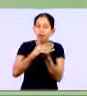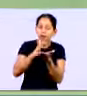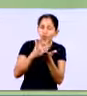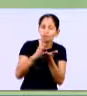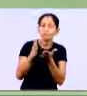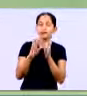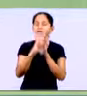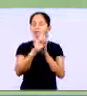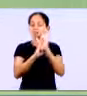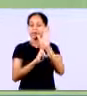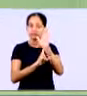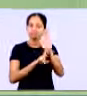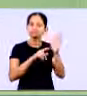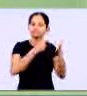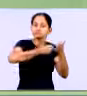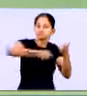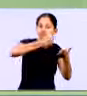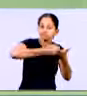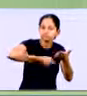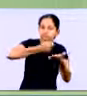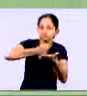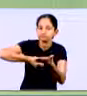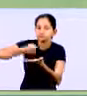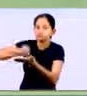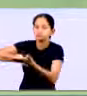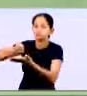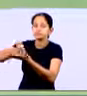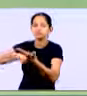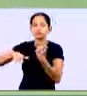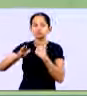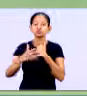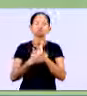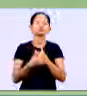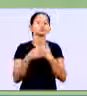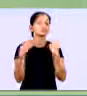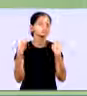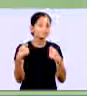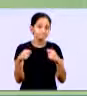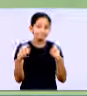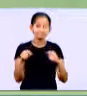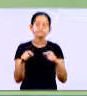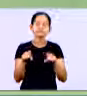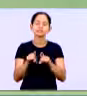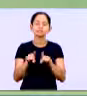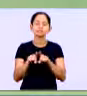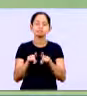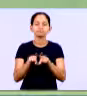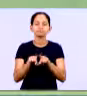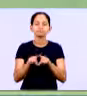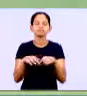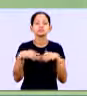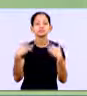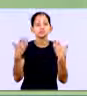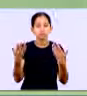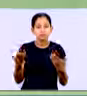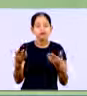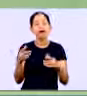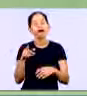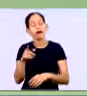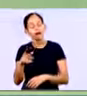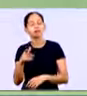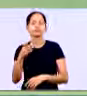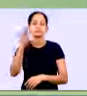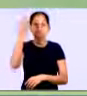de normas, né, que nós vamos estabelecer normas, tá, de procedimentos que determinarão as condutas a